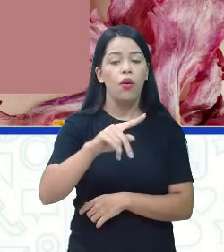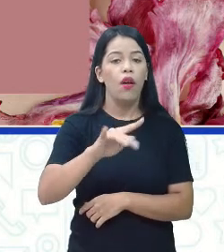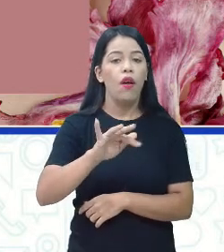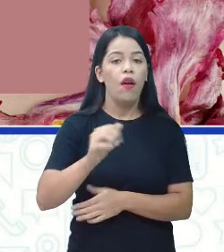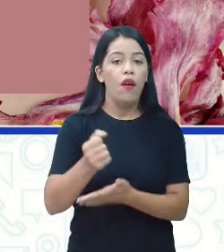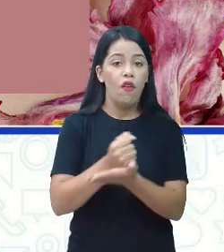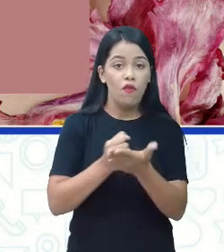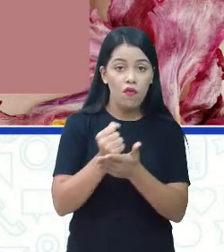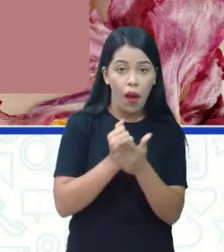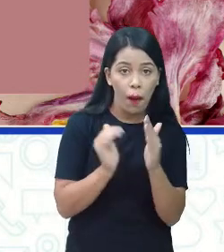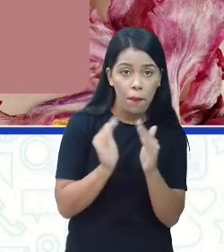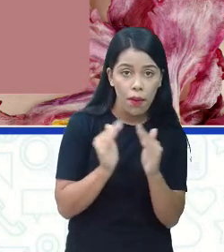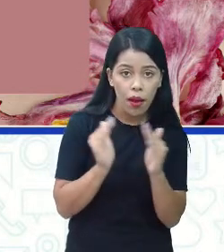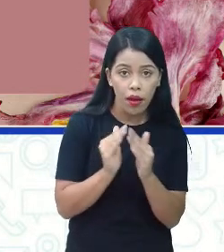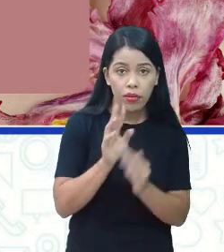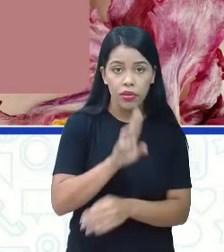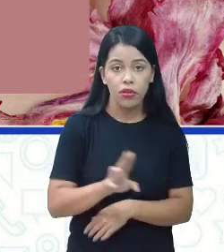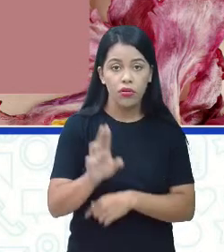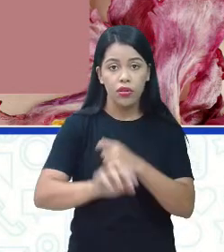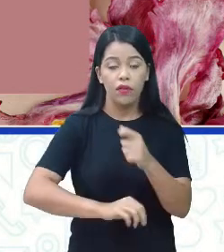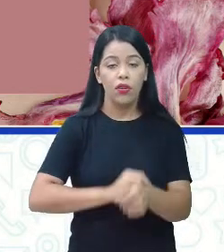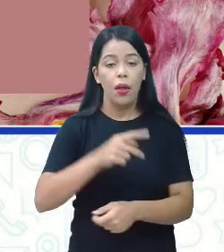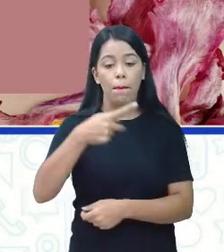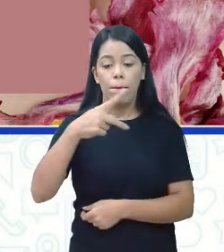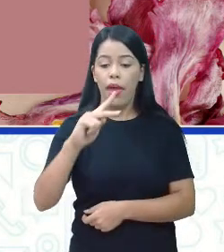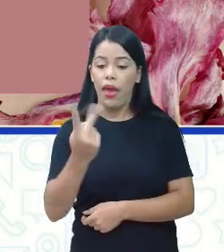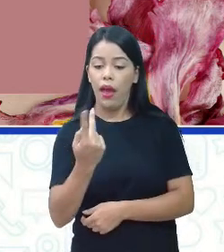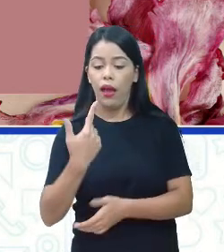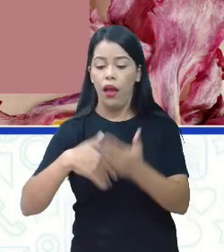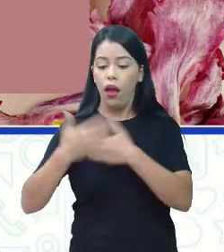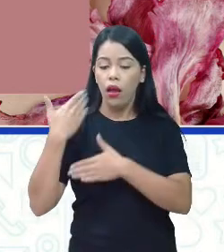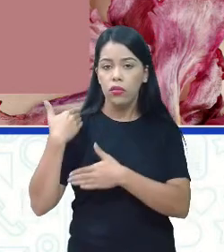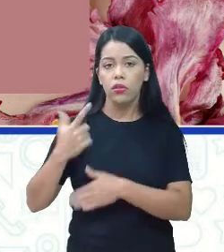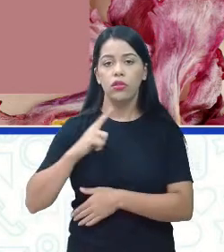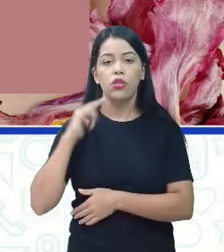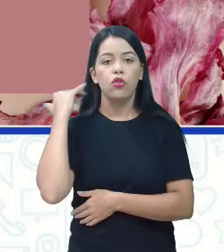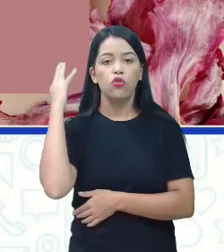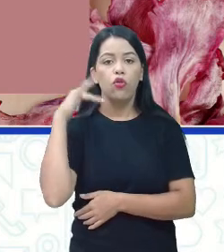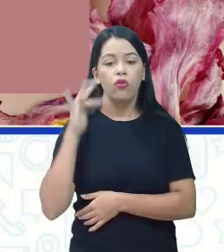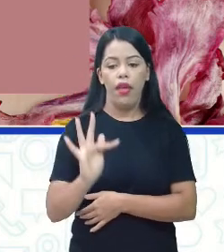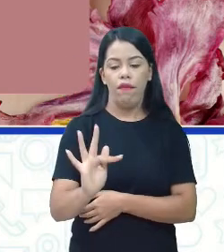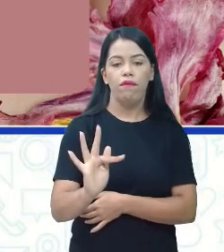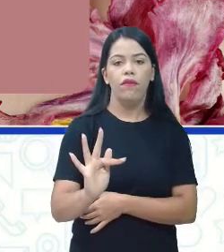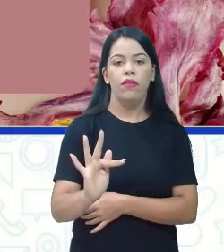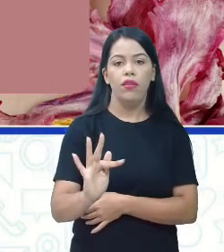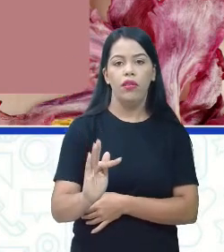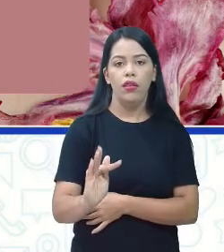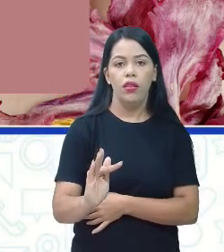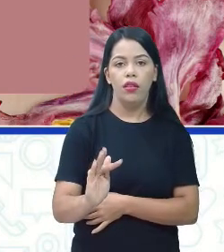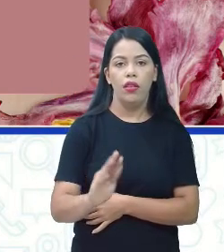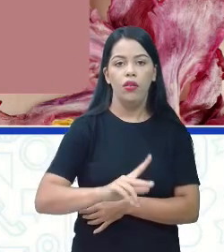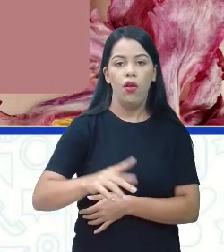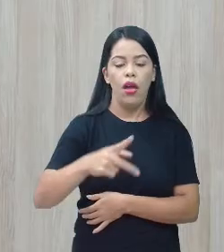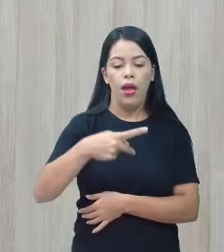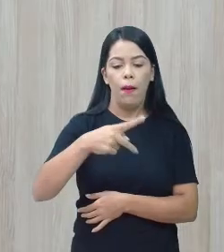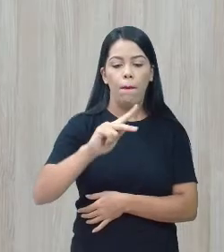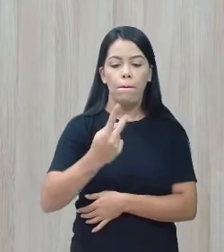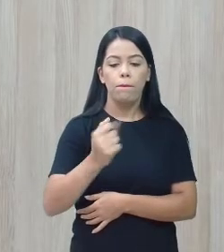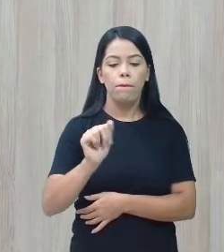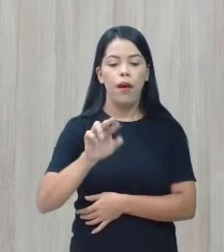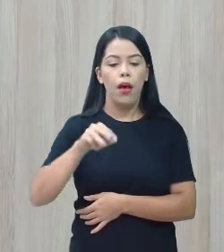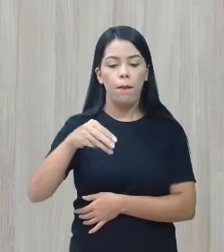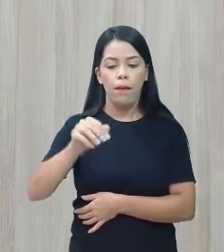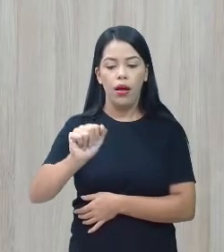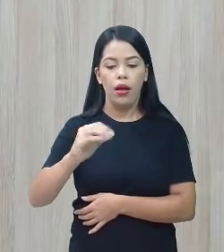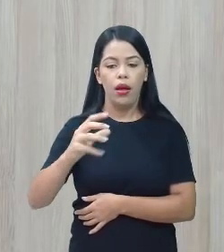PH, porque PH simulava o som do F. E aí, pronto. Essas mudanças de grafia